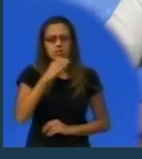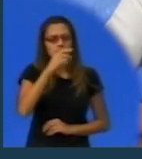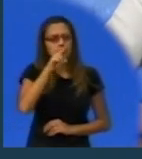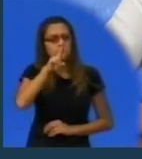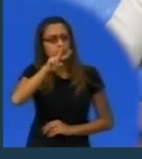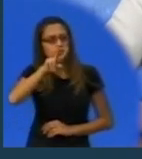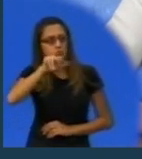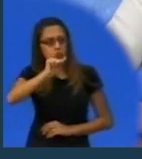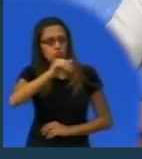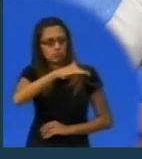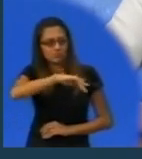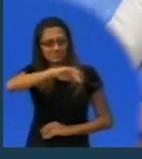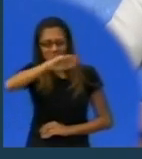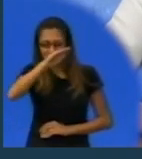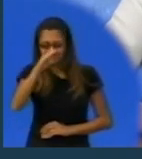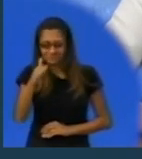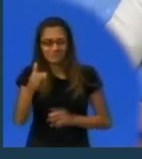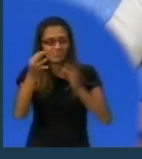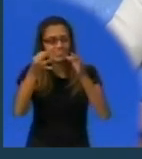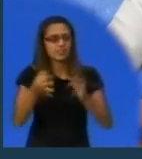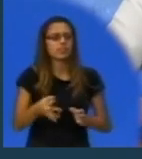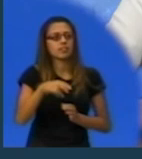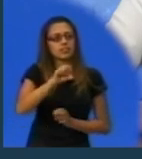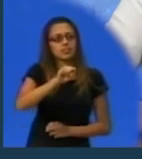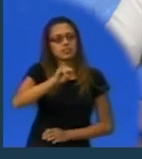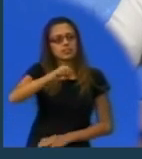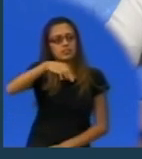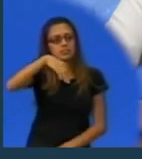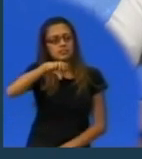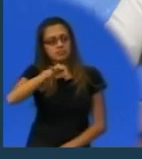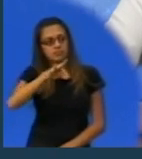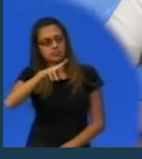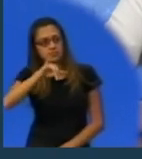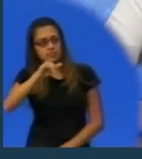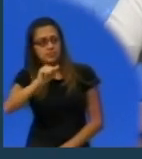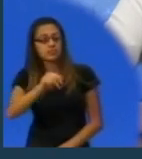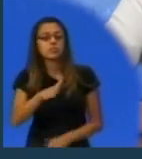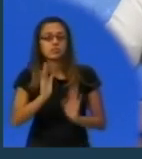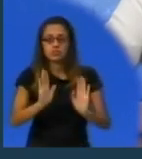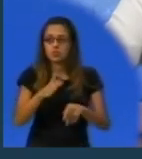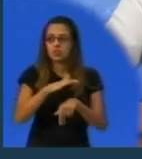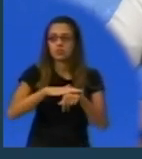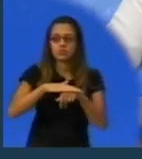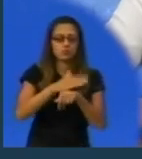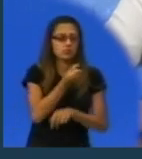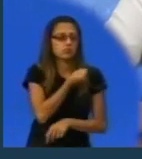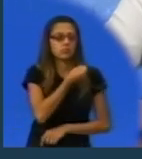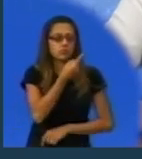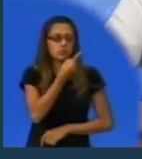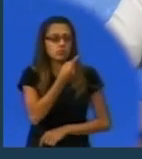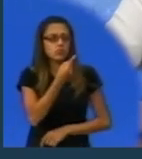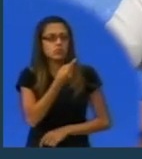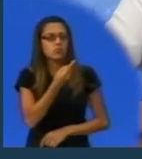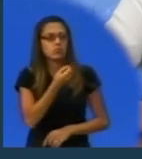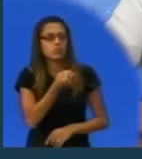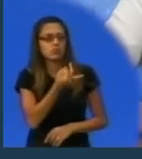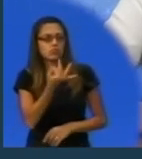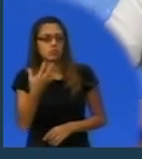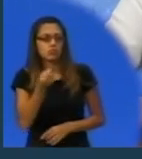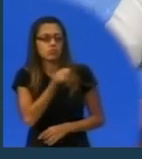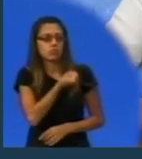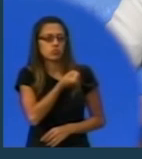perfeitamente simétrica, nós discutimos também lá no módulo 1 que os valores de média, moda e mediana, esses valores vão